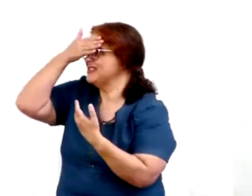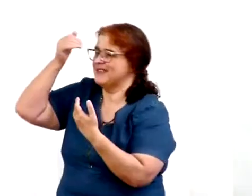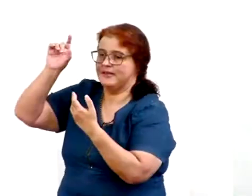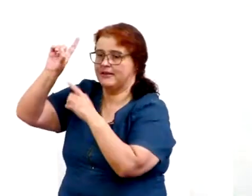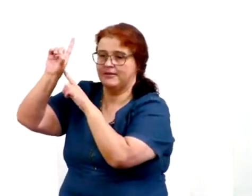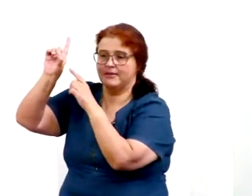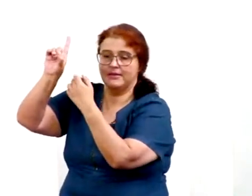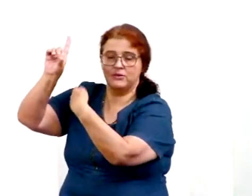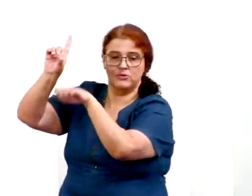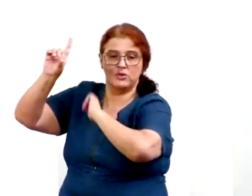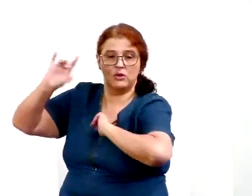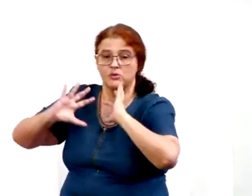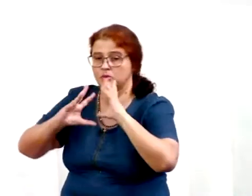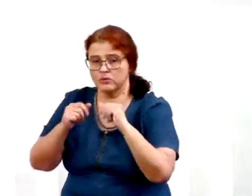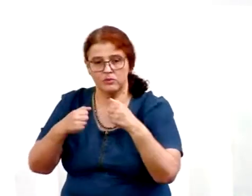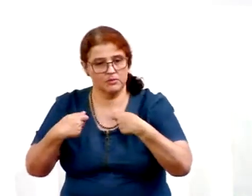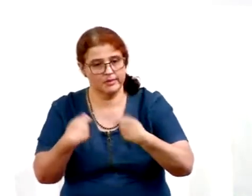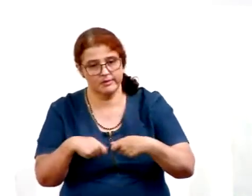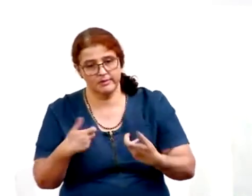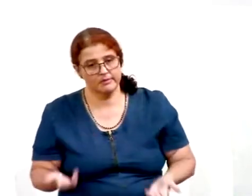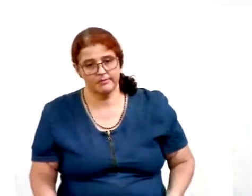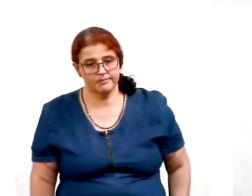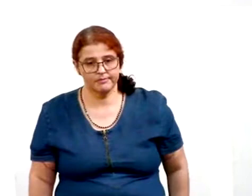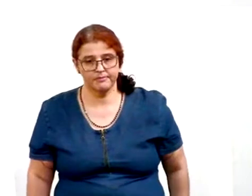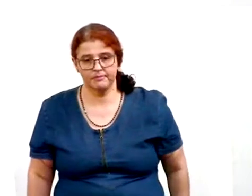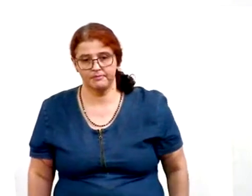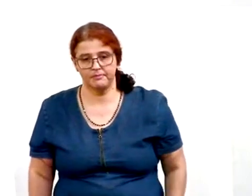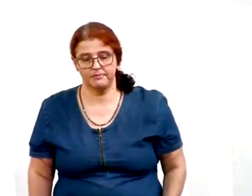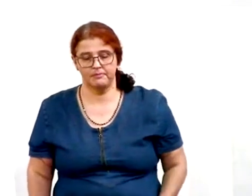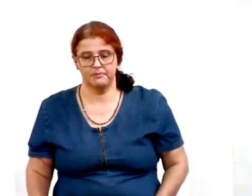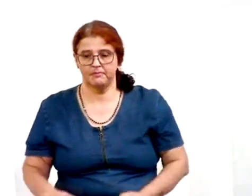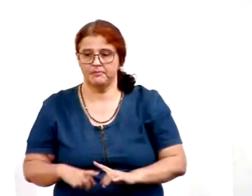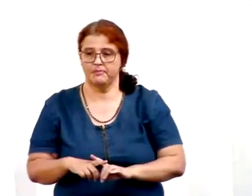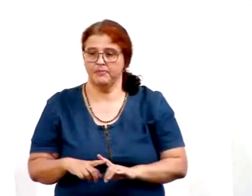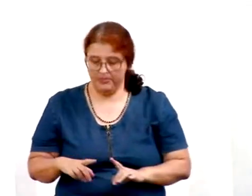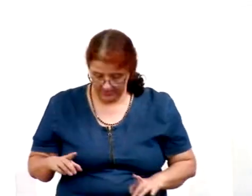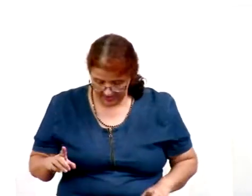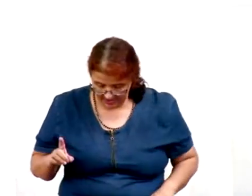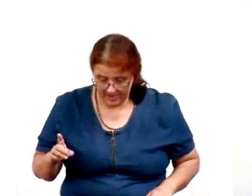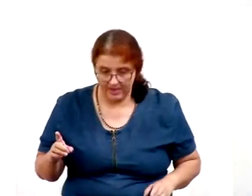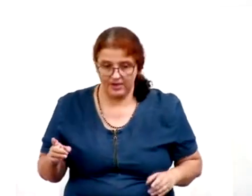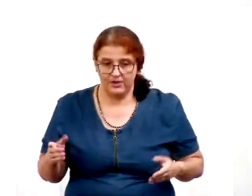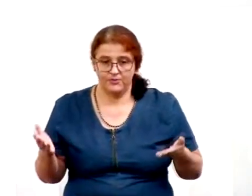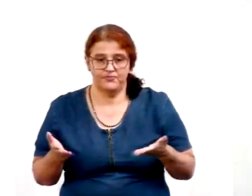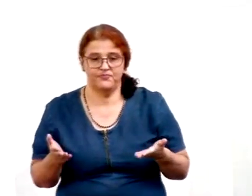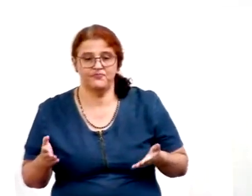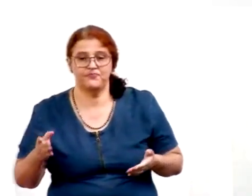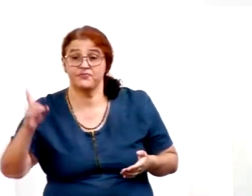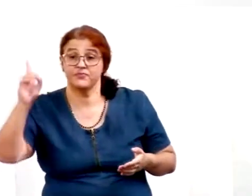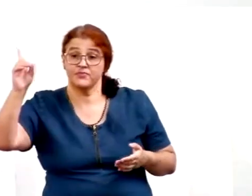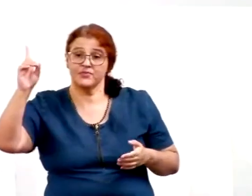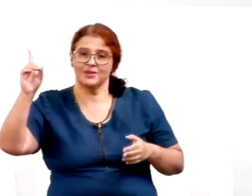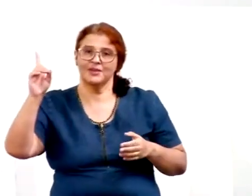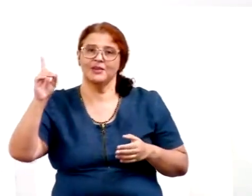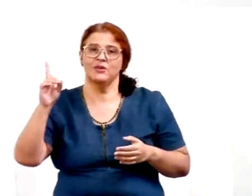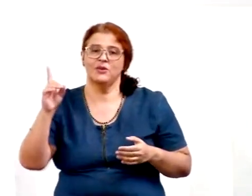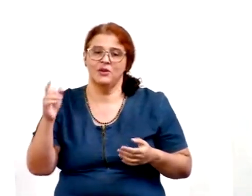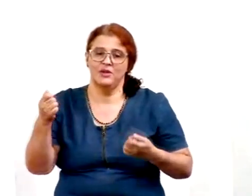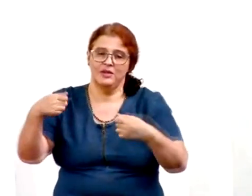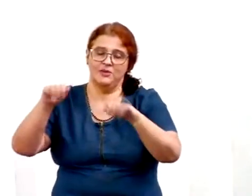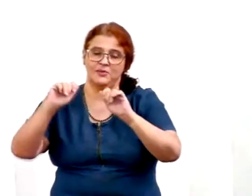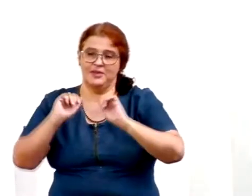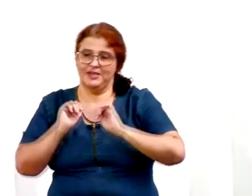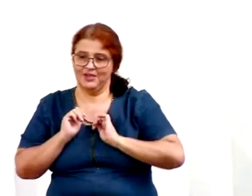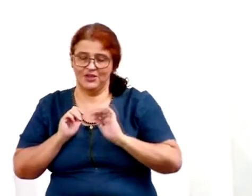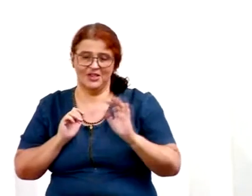estou dizendo, em outras palavras, aquilo que o Senhor me deu hoje, ou aquilo que o Senhor tem me dado não